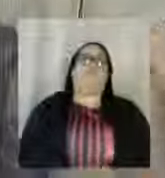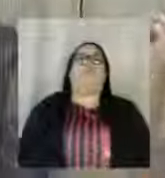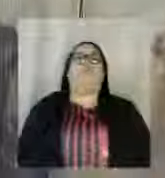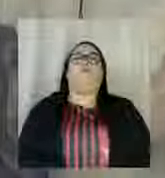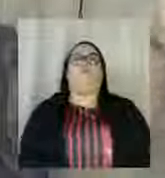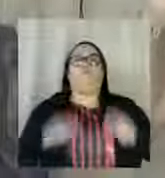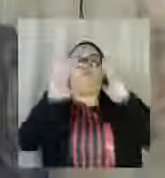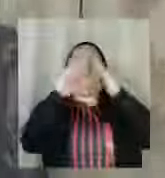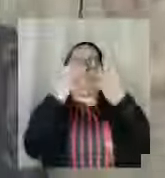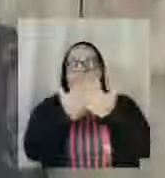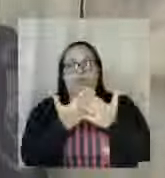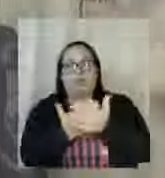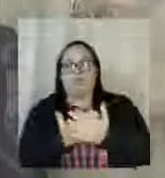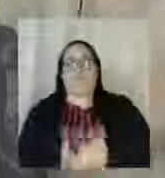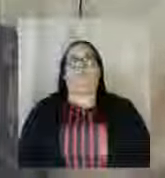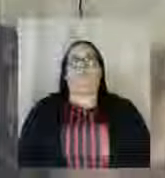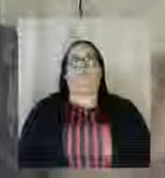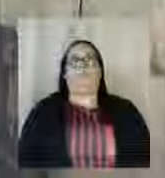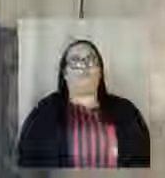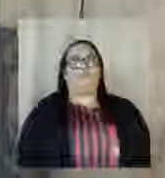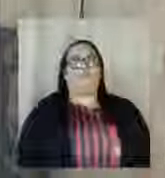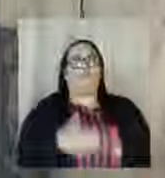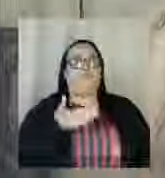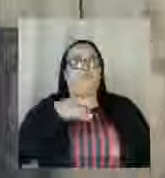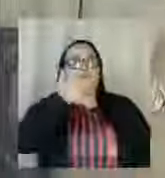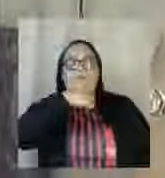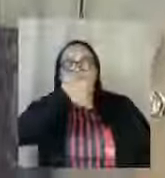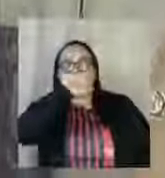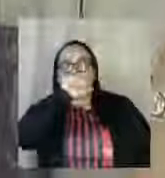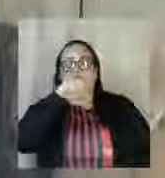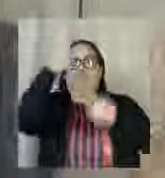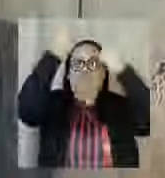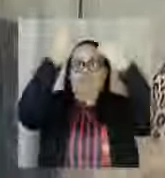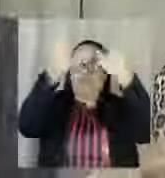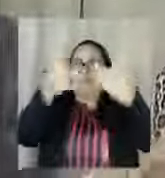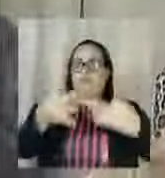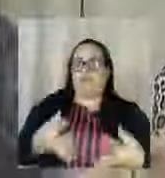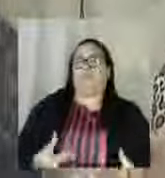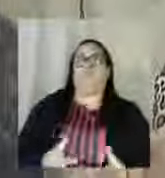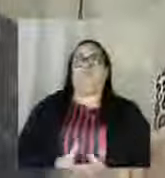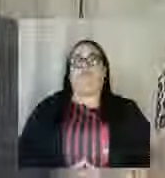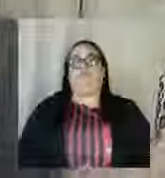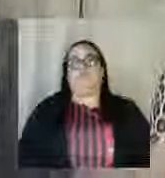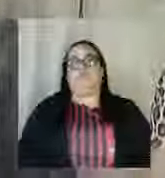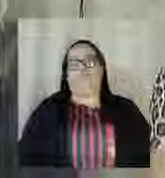E na escola, a minha mãe explicava.